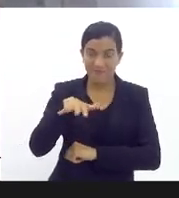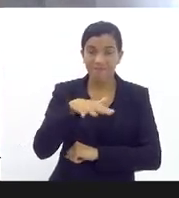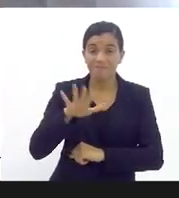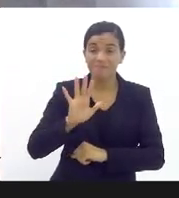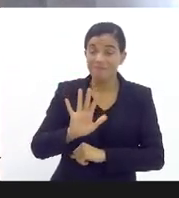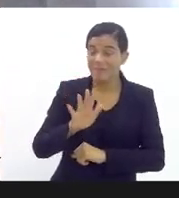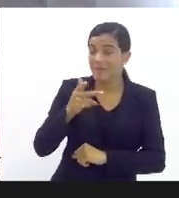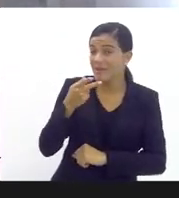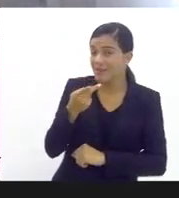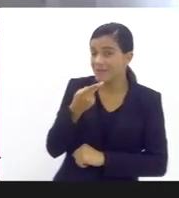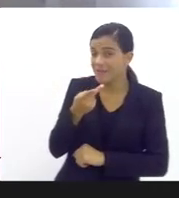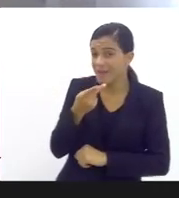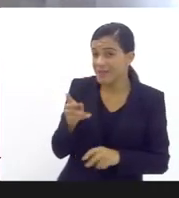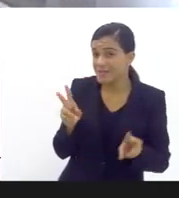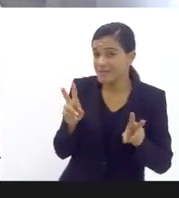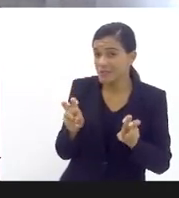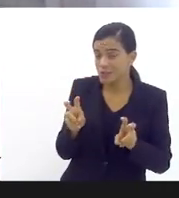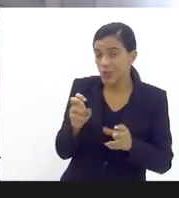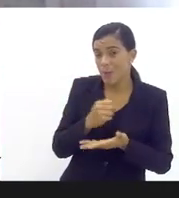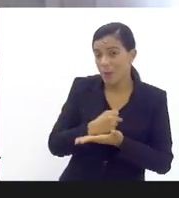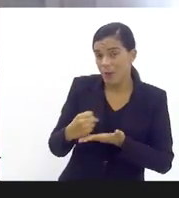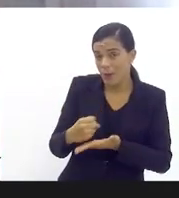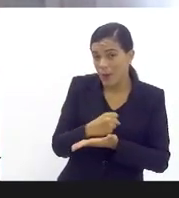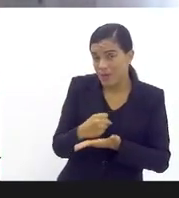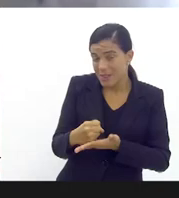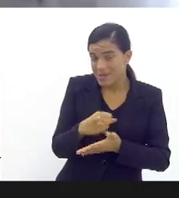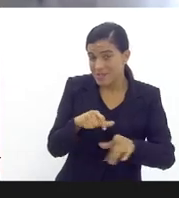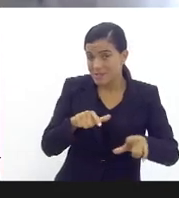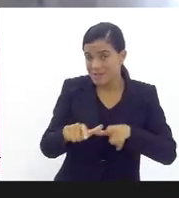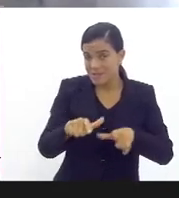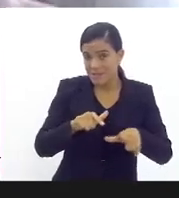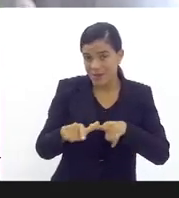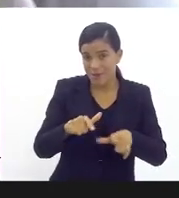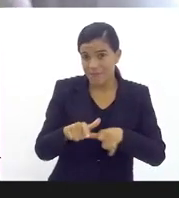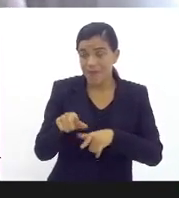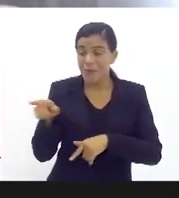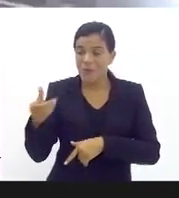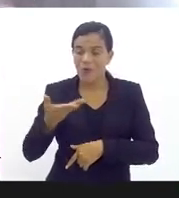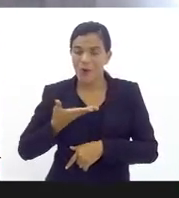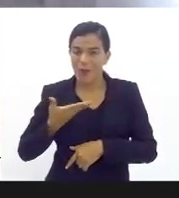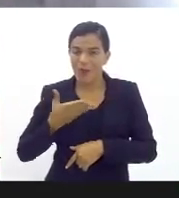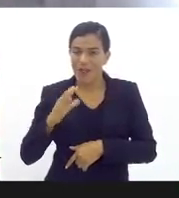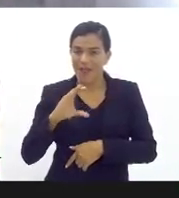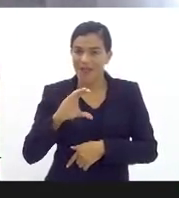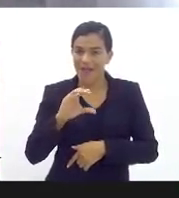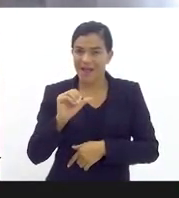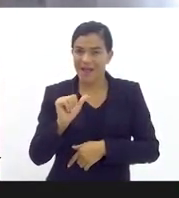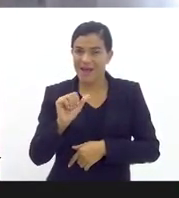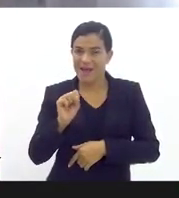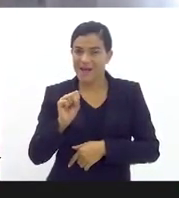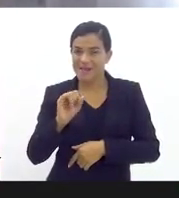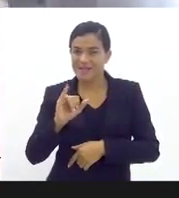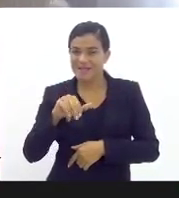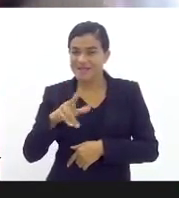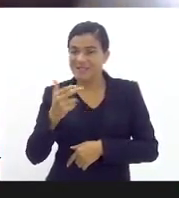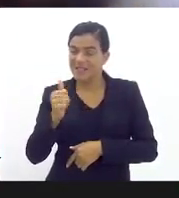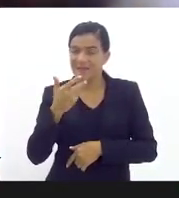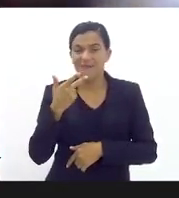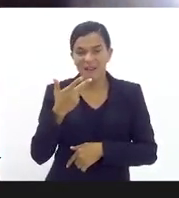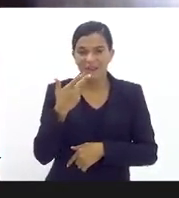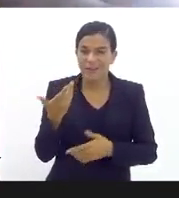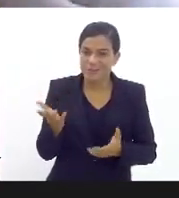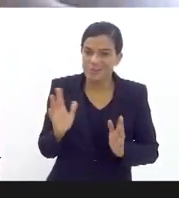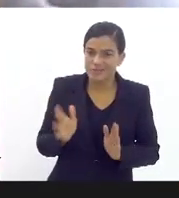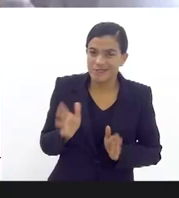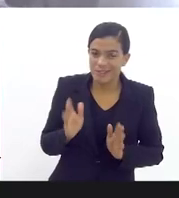fala de contratação, acho que um colega nosso da casinha trouxe, né? As empresas ainda estão nesse